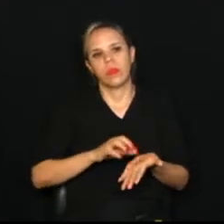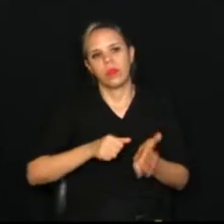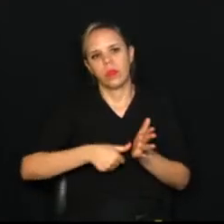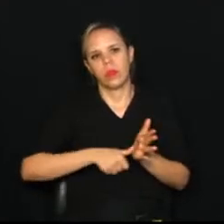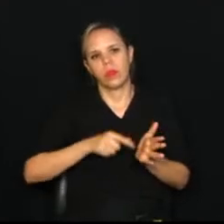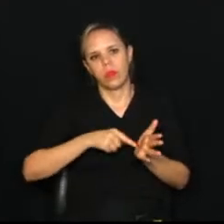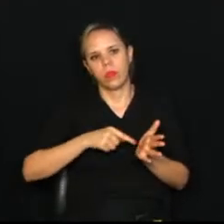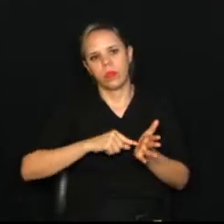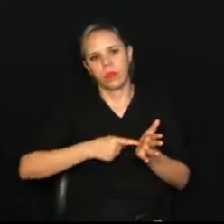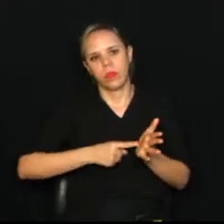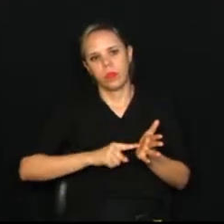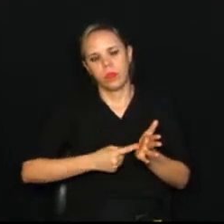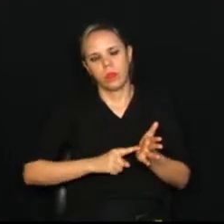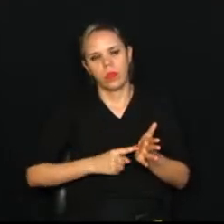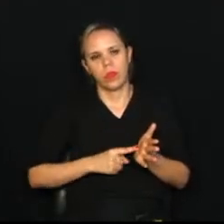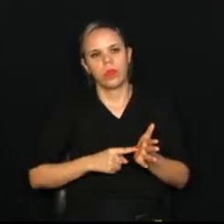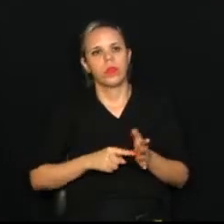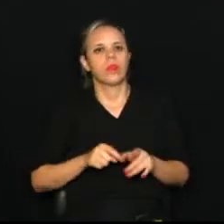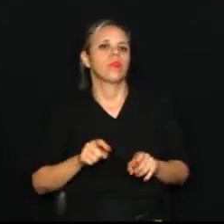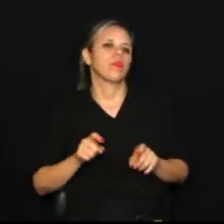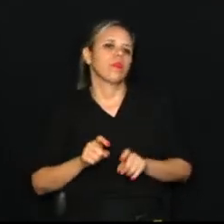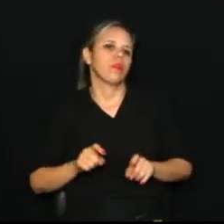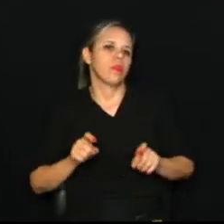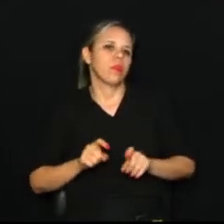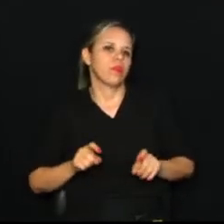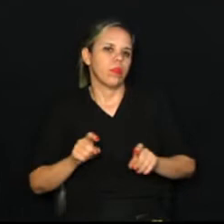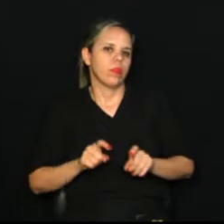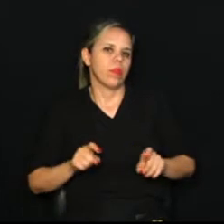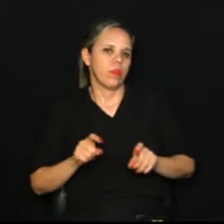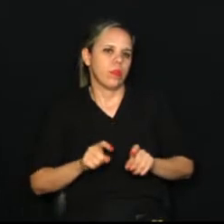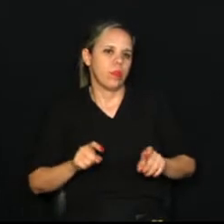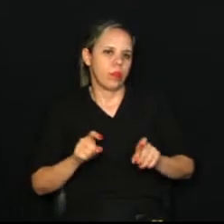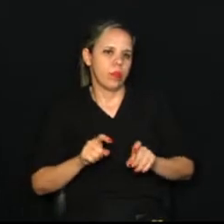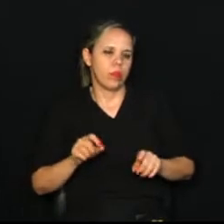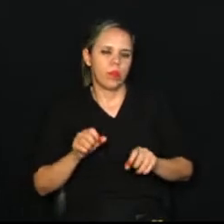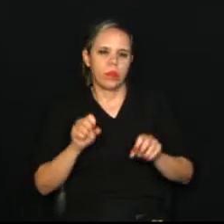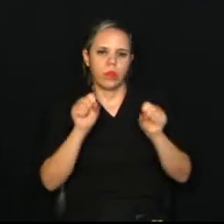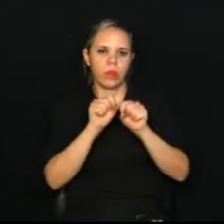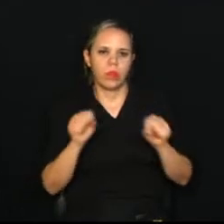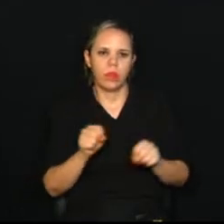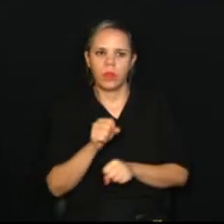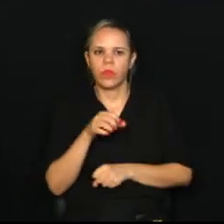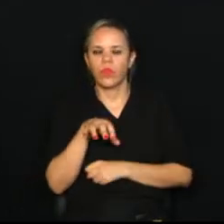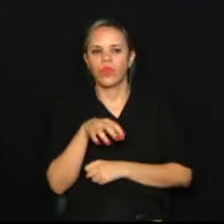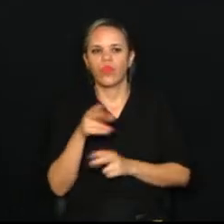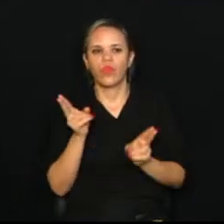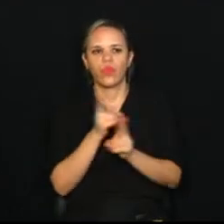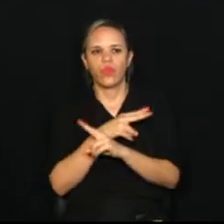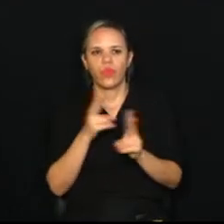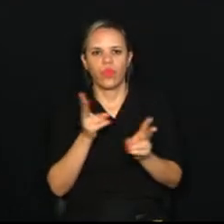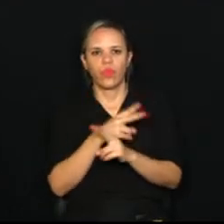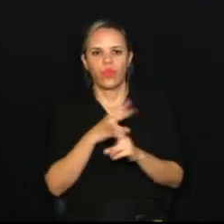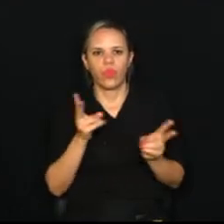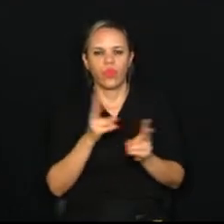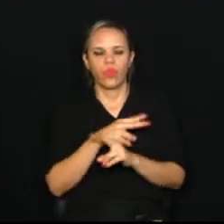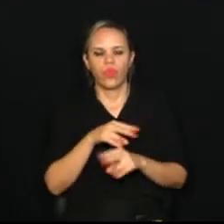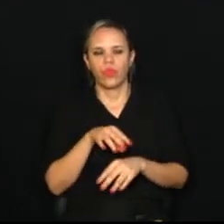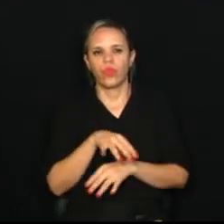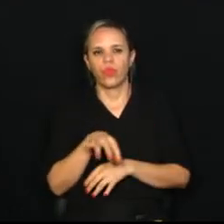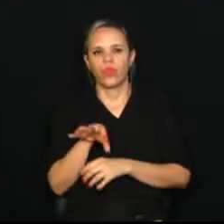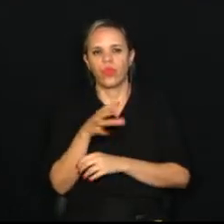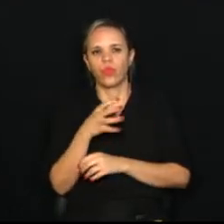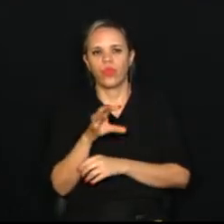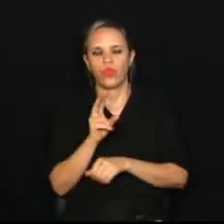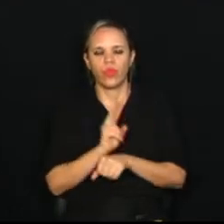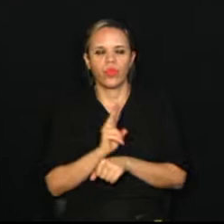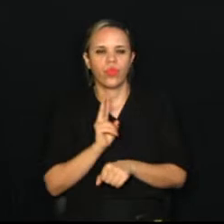geradores, no breaks e sistemas de refrigeração que permitem, vamos dizer, a gente